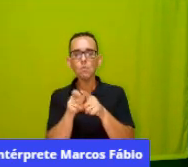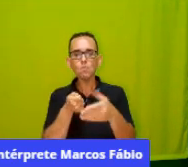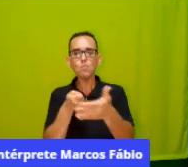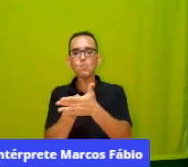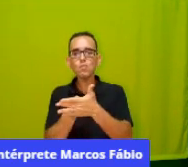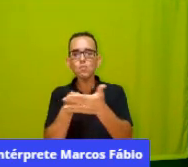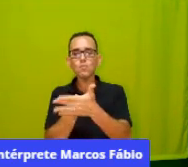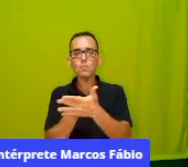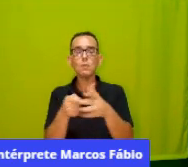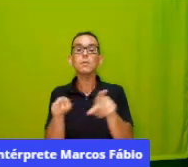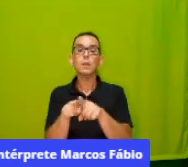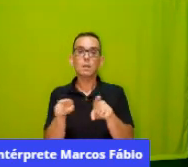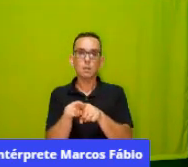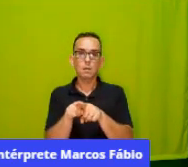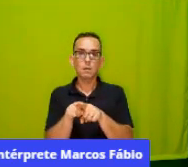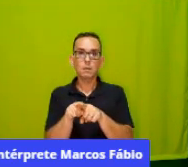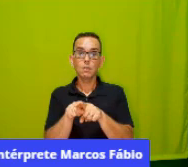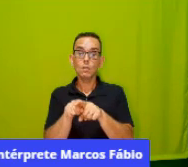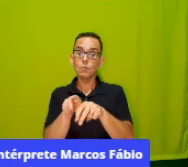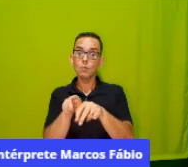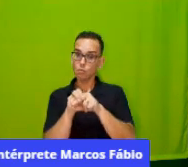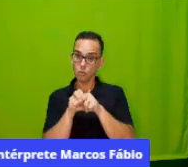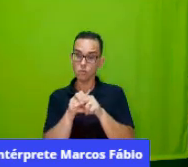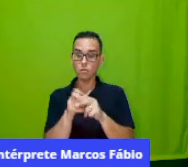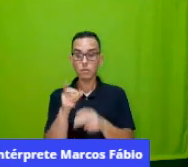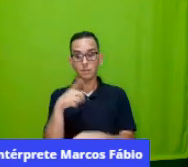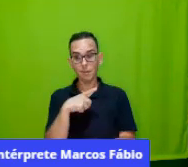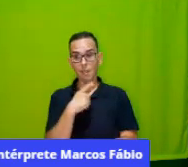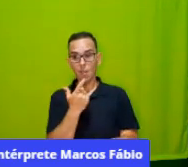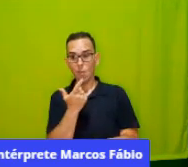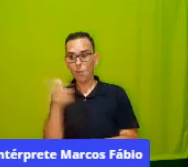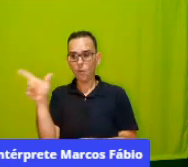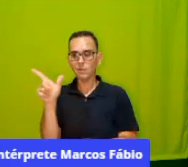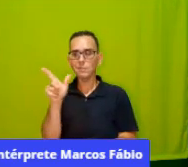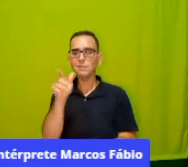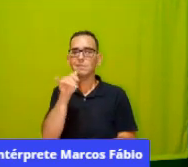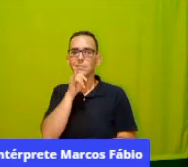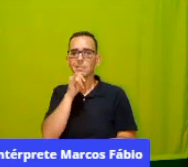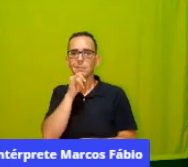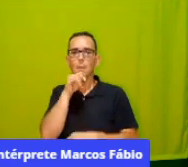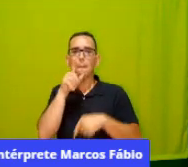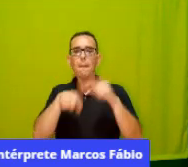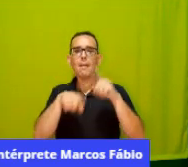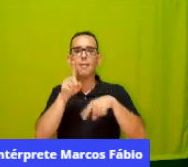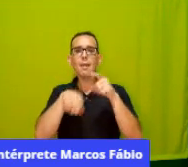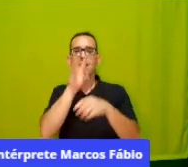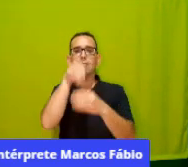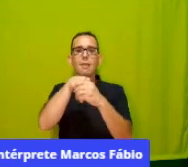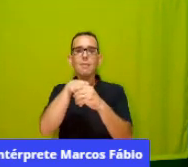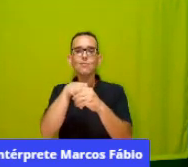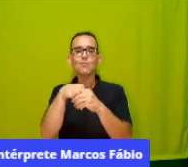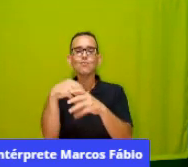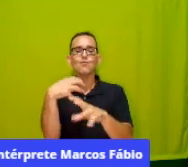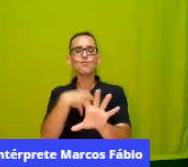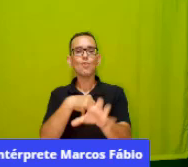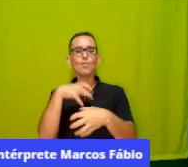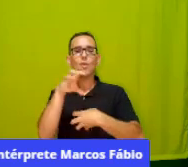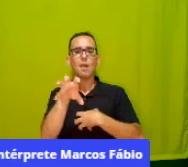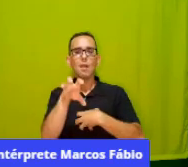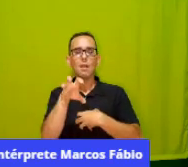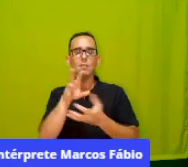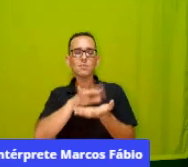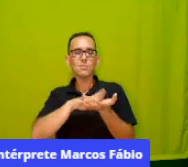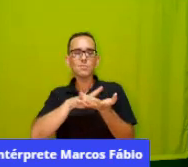uma quantidade, bimanual, né? A gente faz esse estímulo. E como a Silmara disse, a gente pode trazer outros